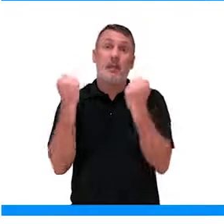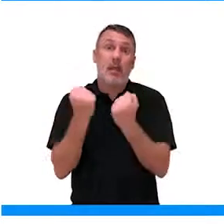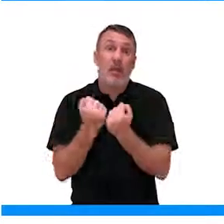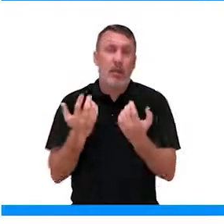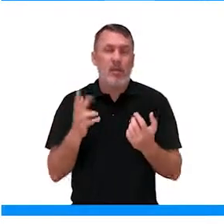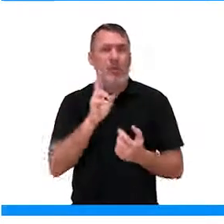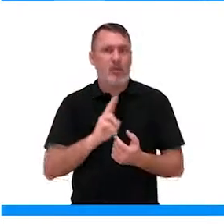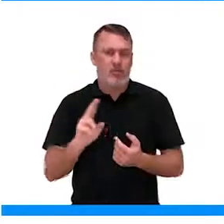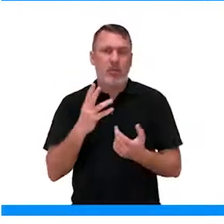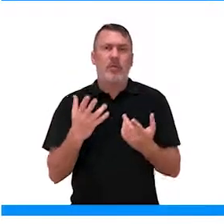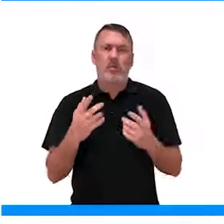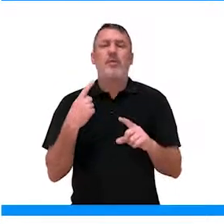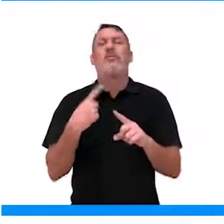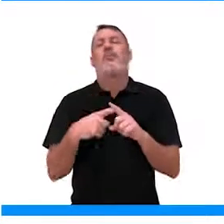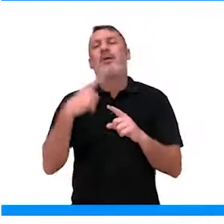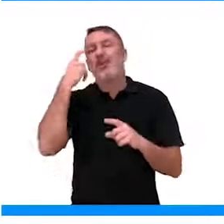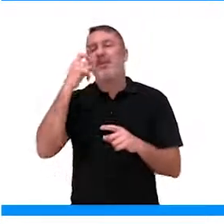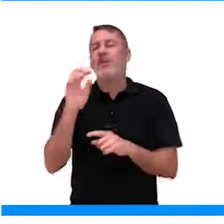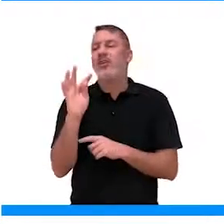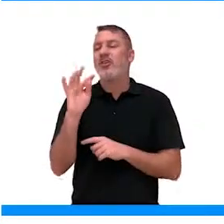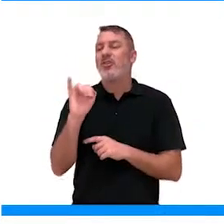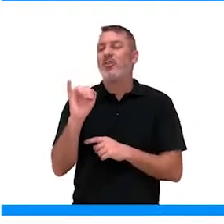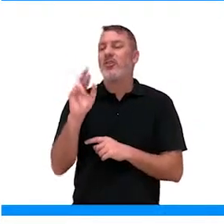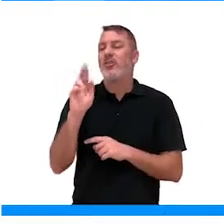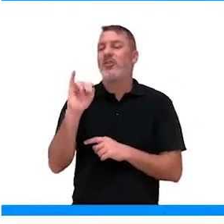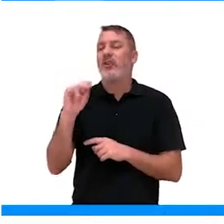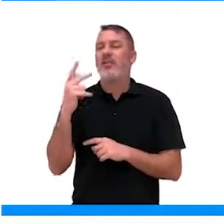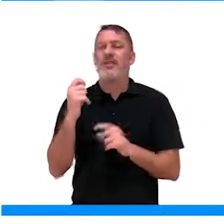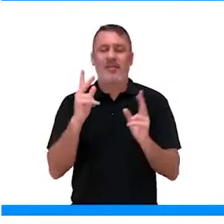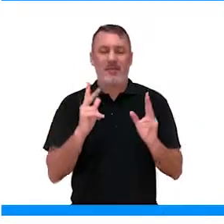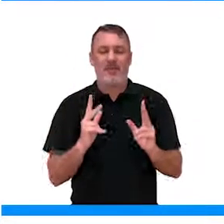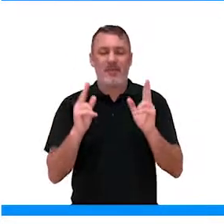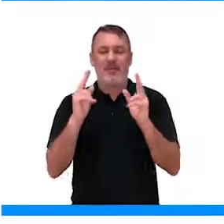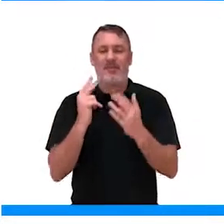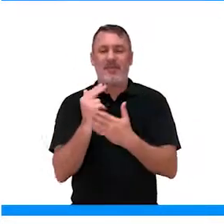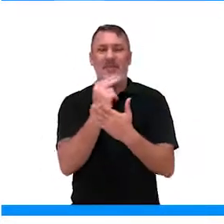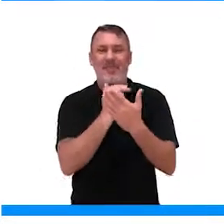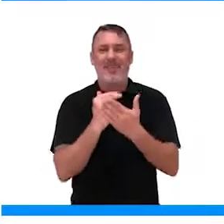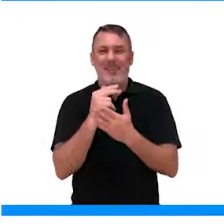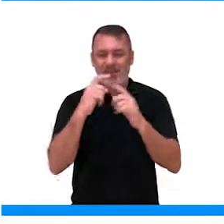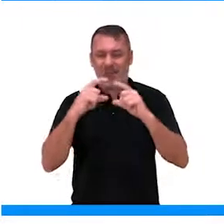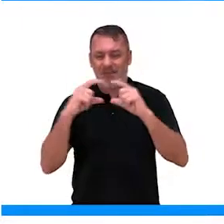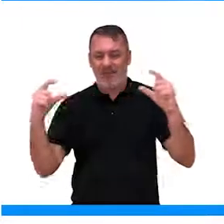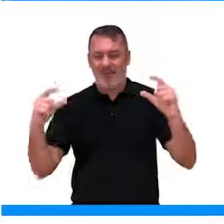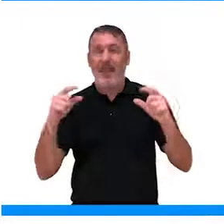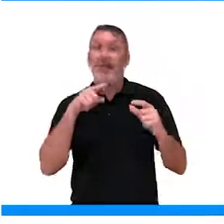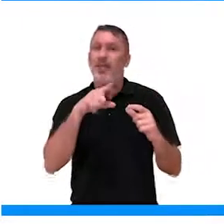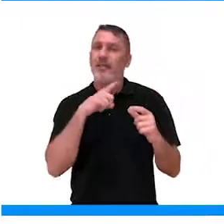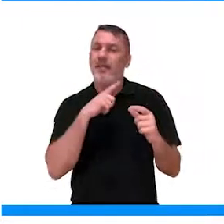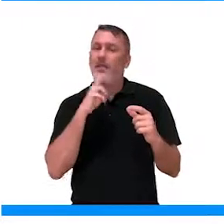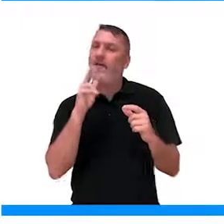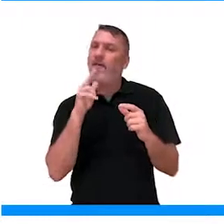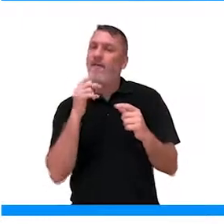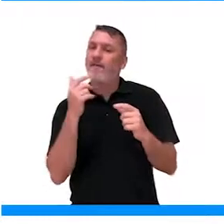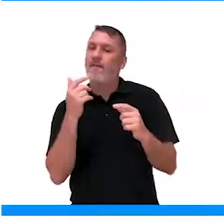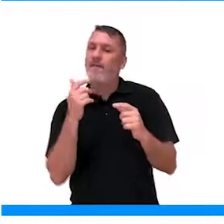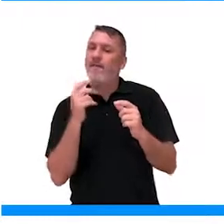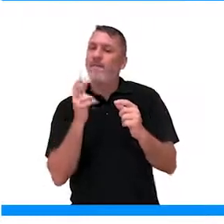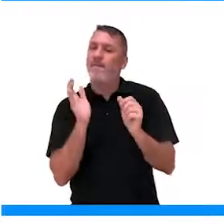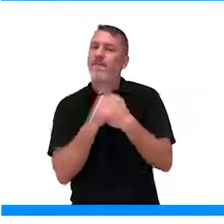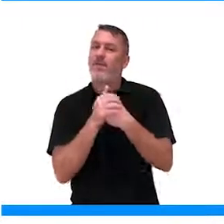provas vestibulares. Porque o interessante da tirinha é que a mensagem está nas entrelinhas. Por mais que a gente leia